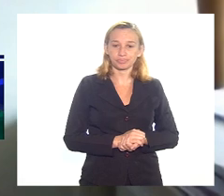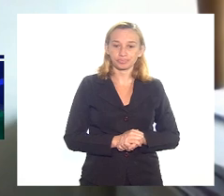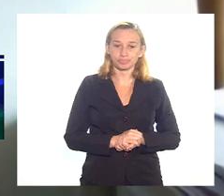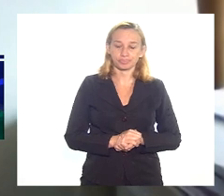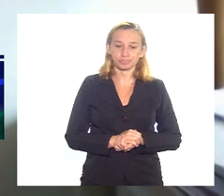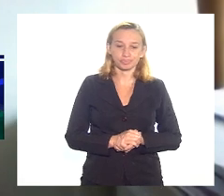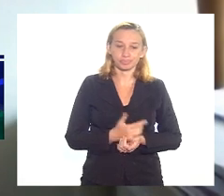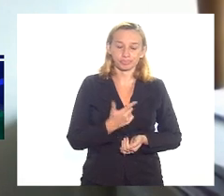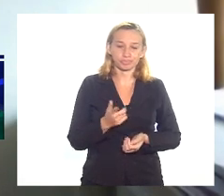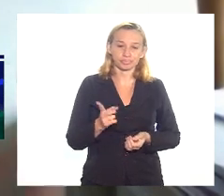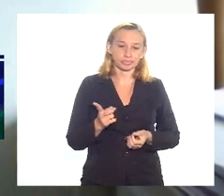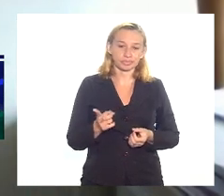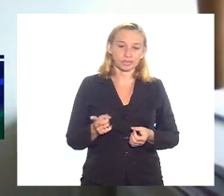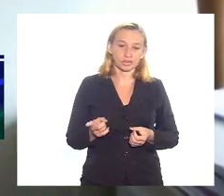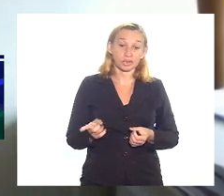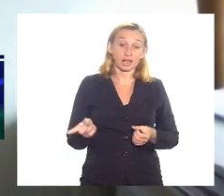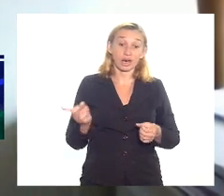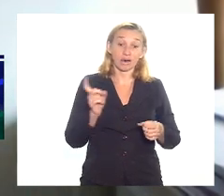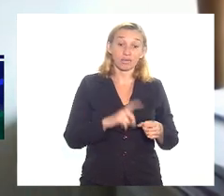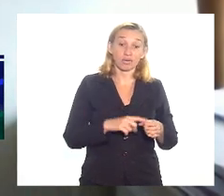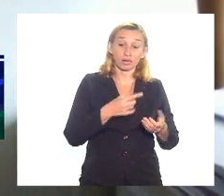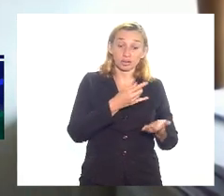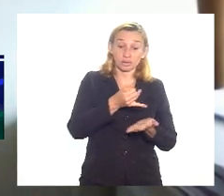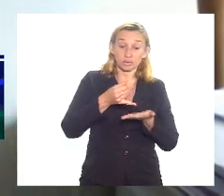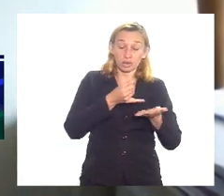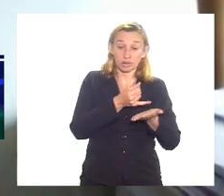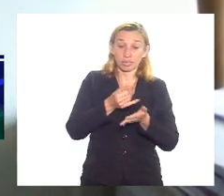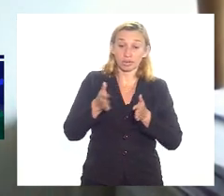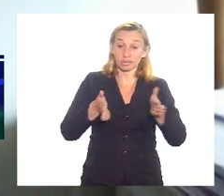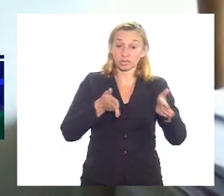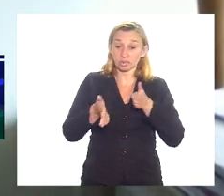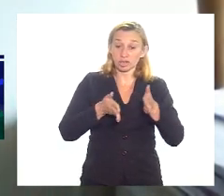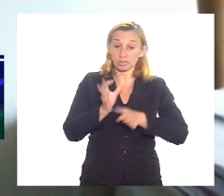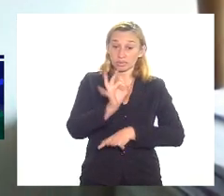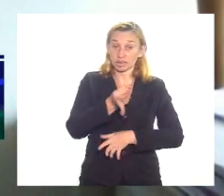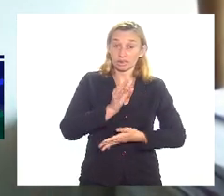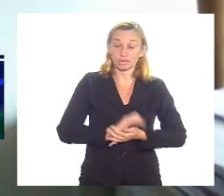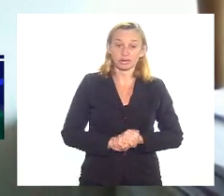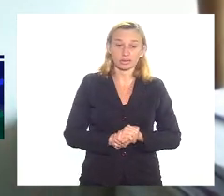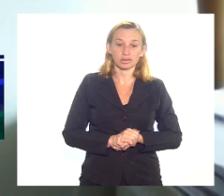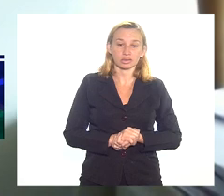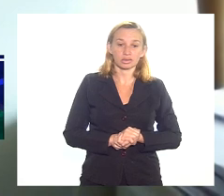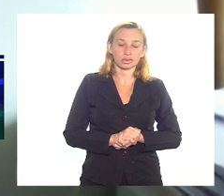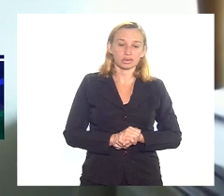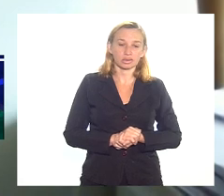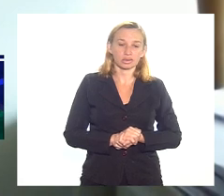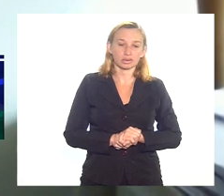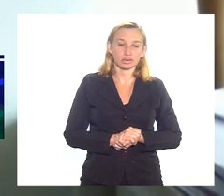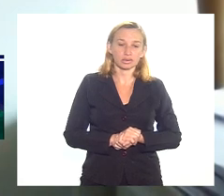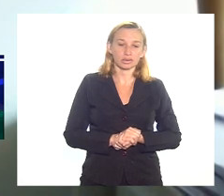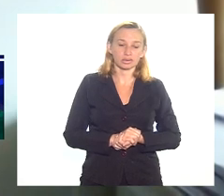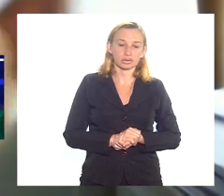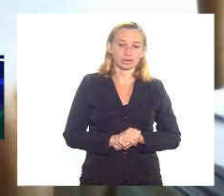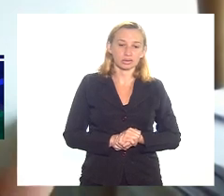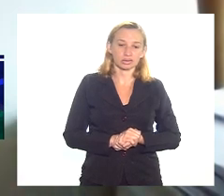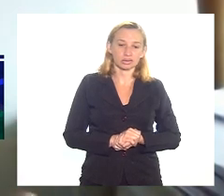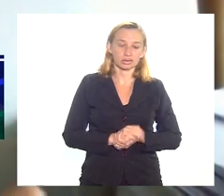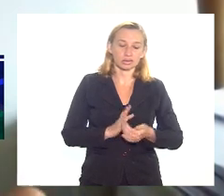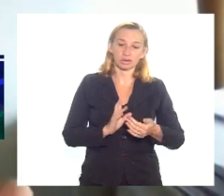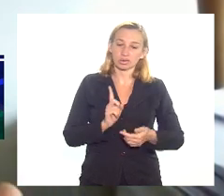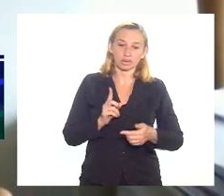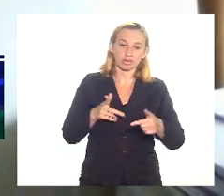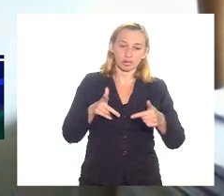o retorno do capital no prazo desejado. Não fique